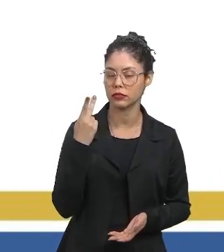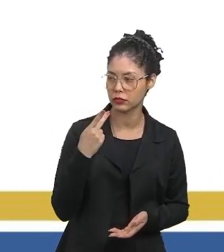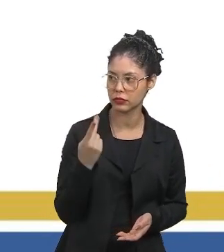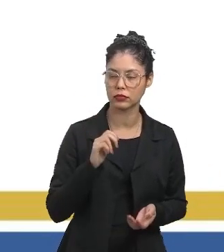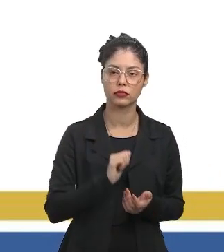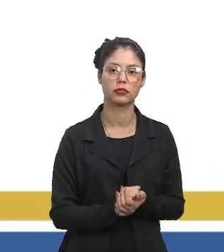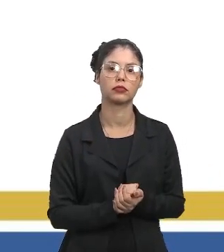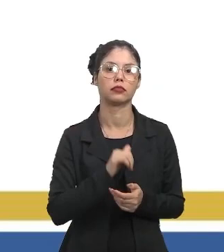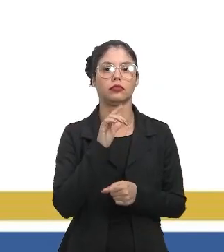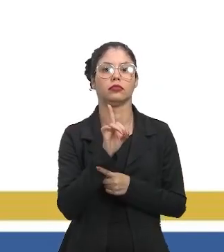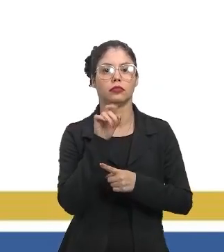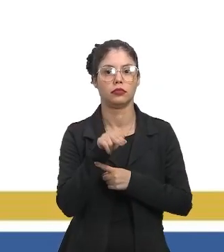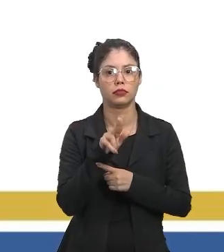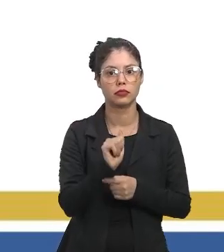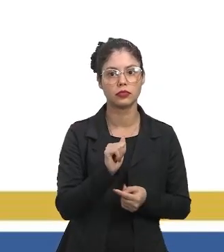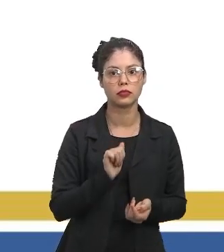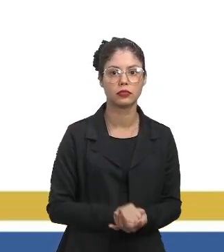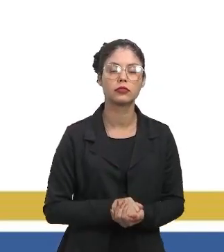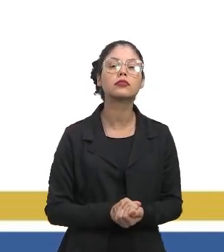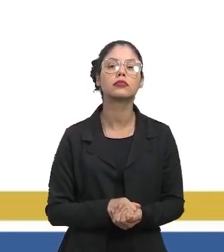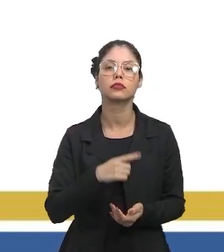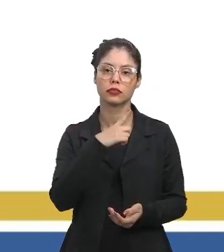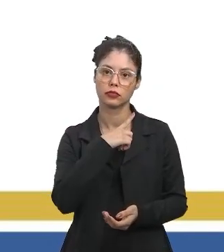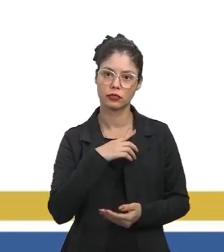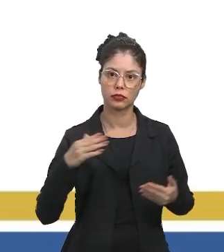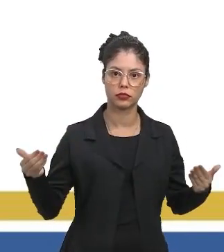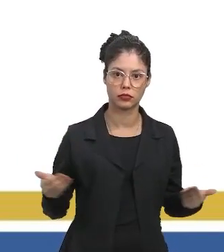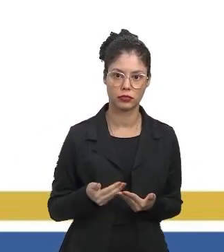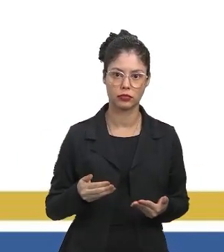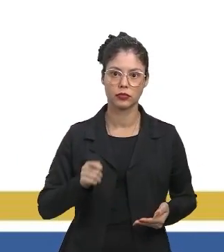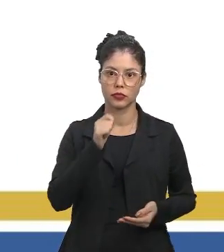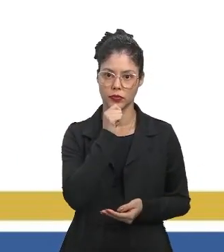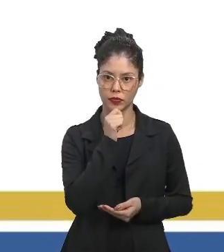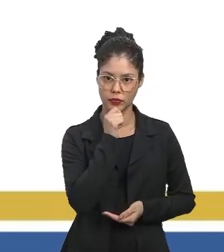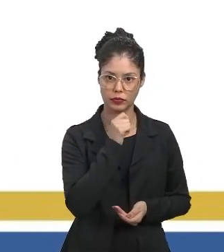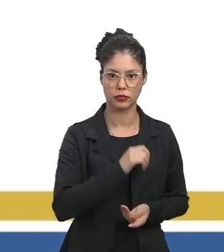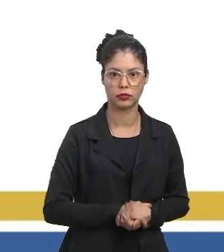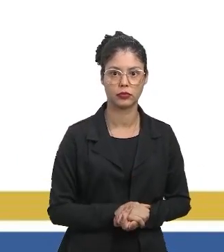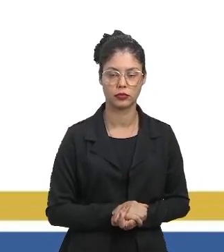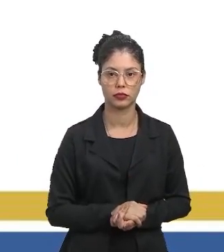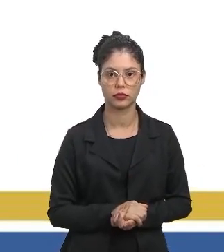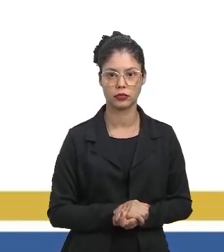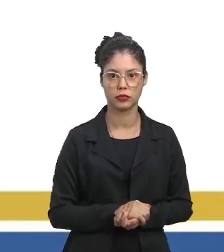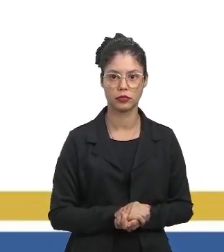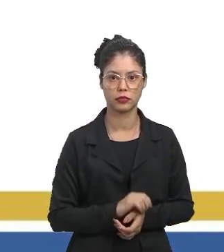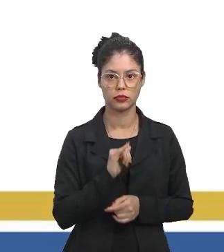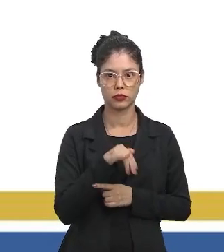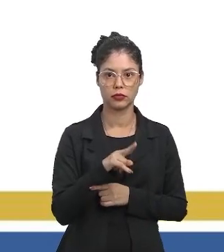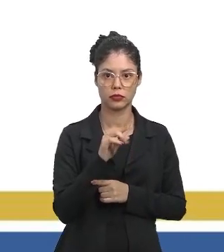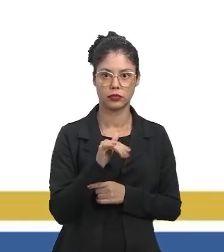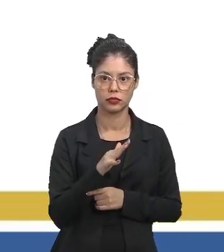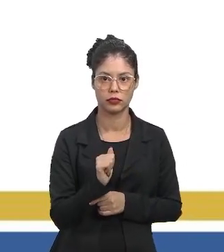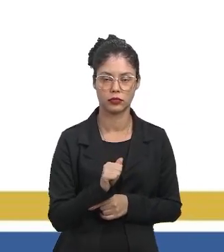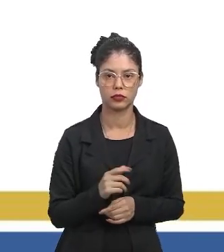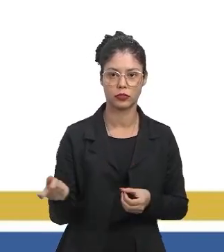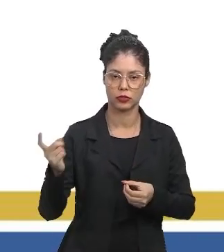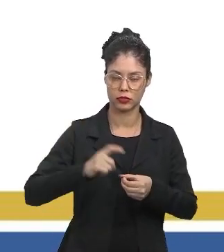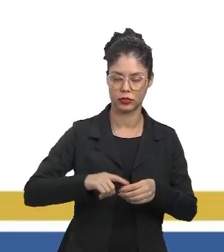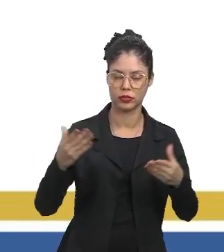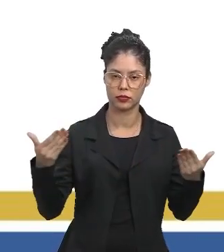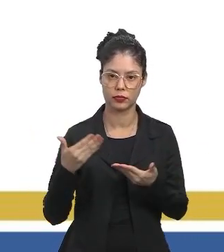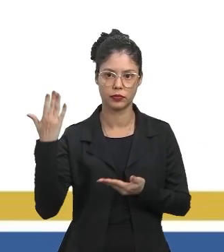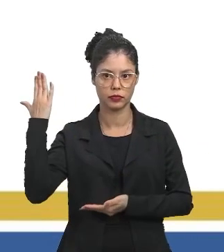de DNA, RNA, síntese de proteínas, e posteriormente de imunização, e aí a gente volta para